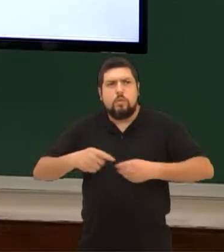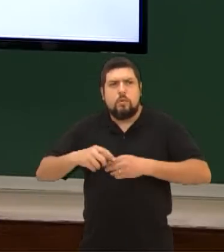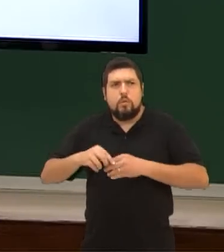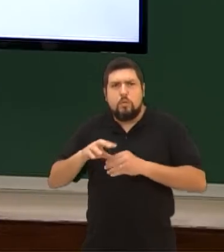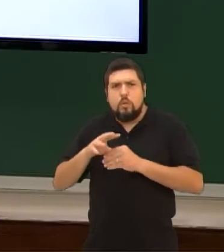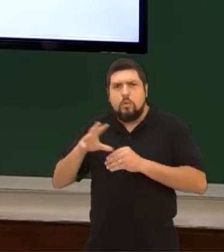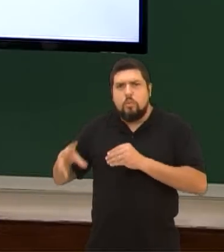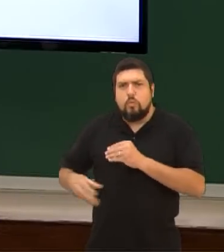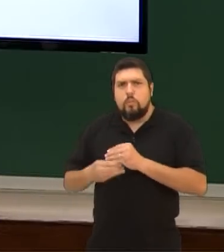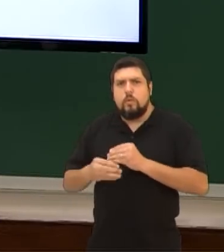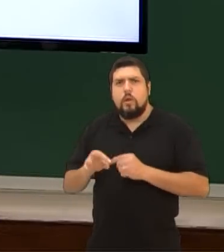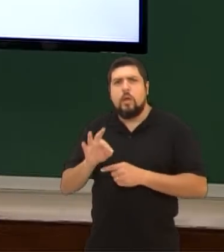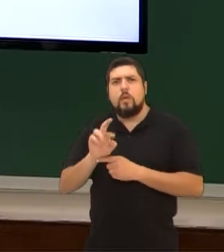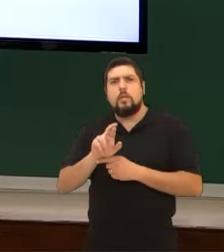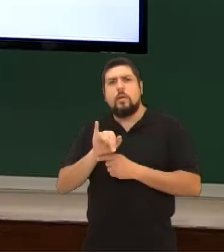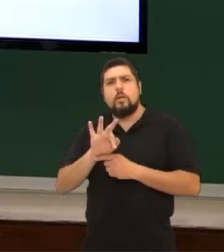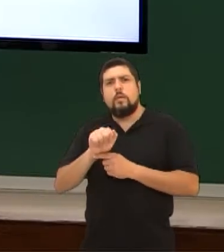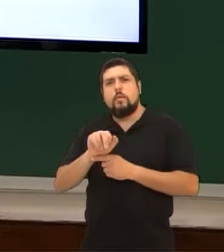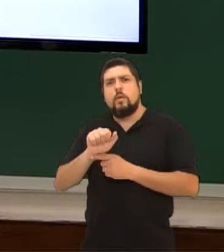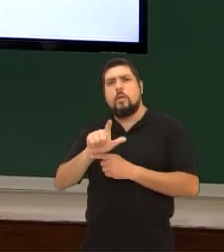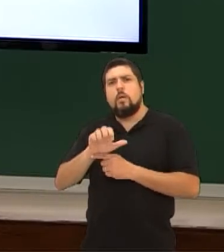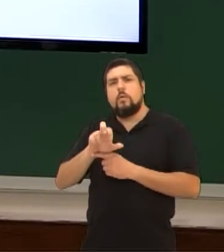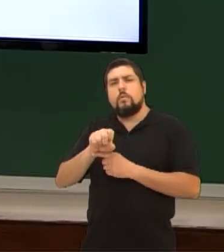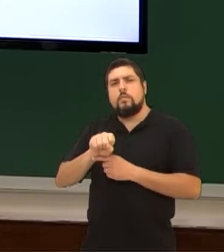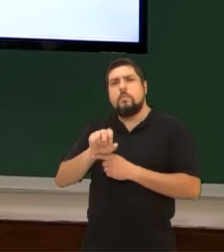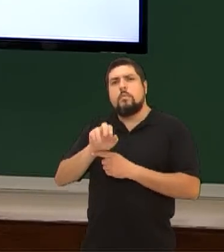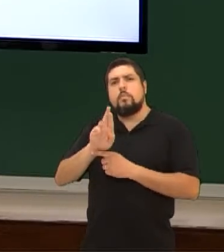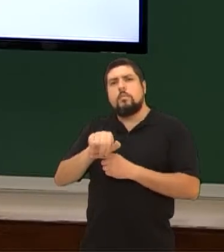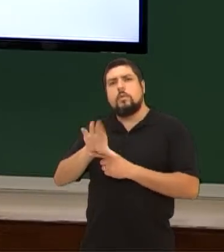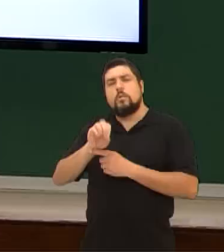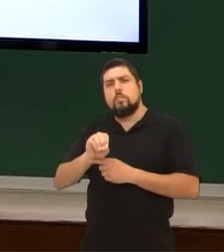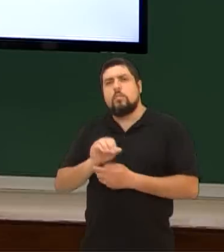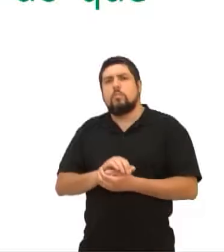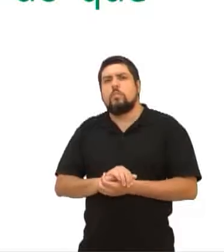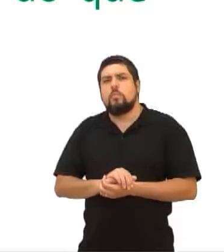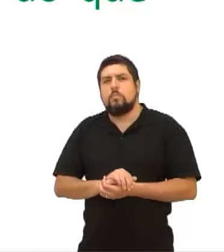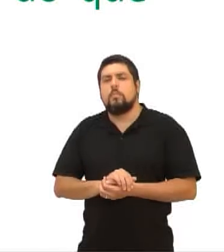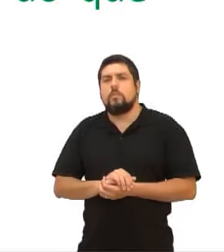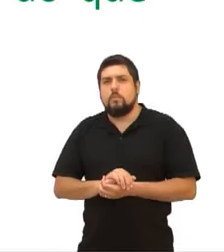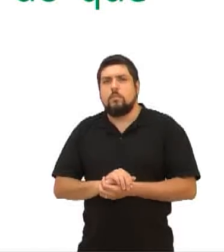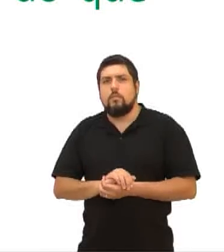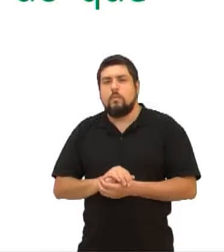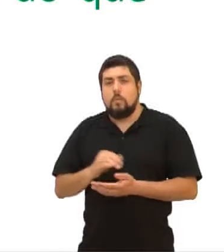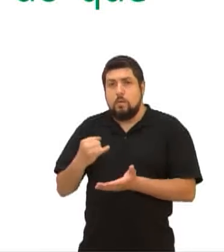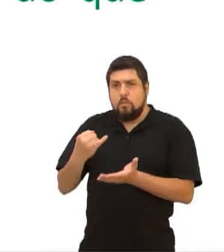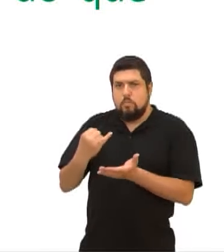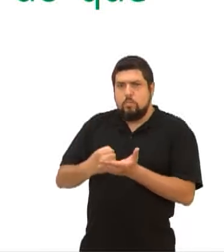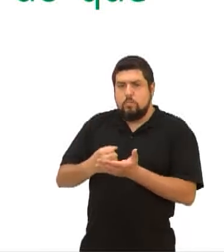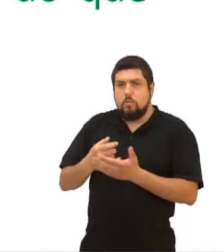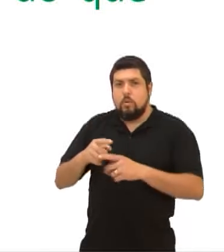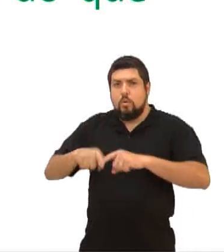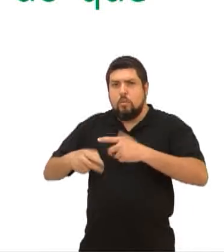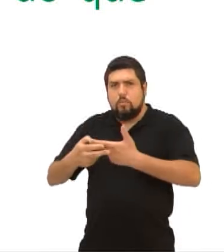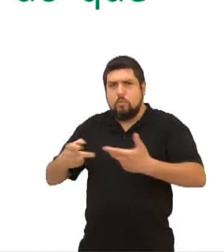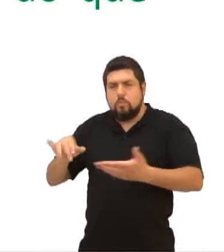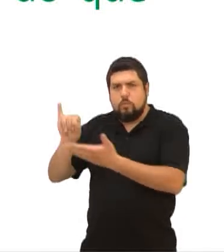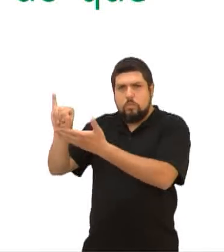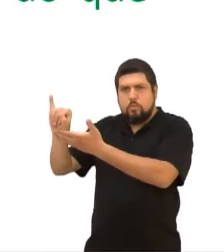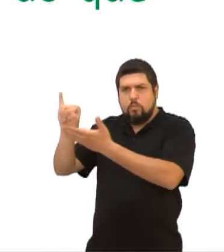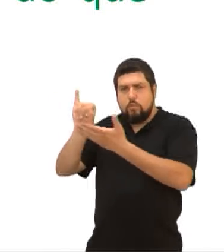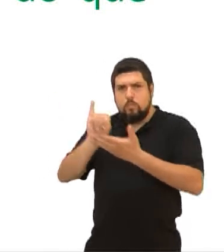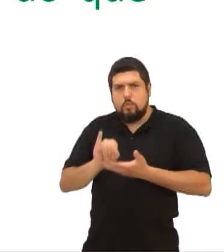tarifa Alves Branco? Então aqui, trago um texto para vocês. Ao tornar os impostos de produtos